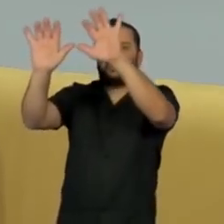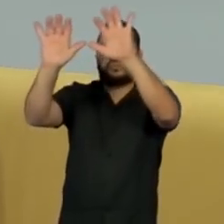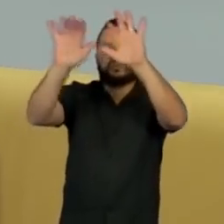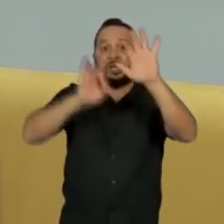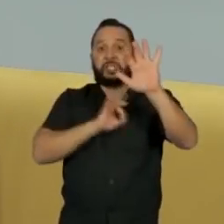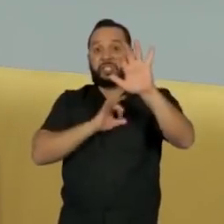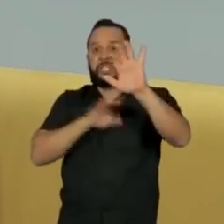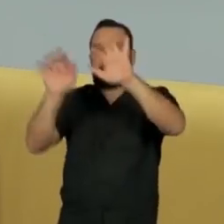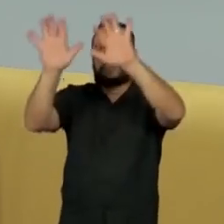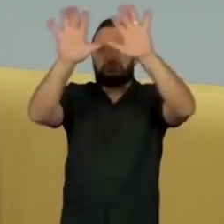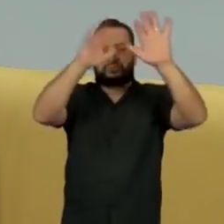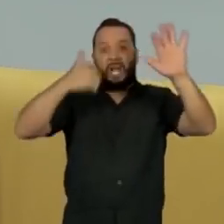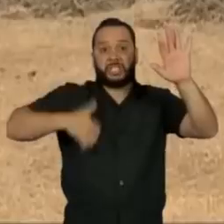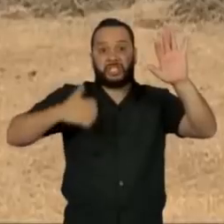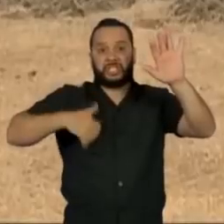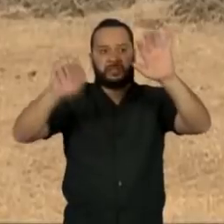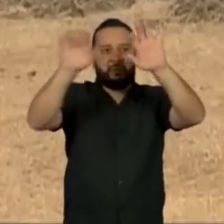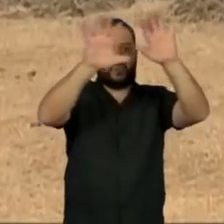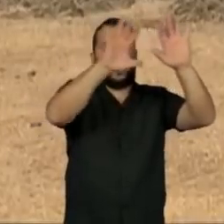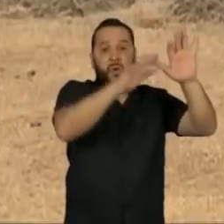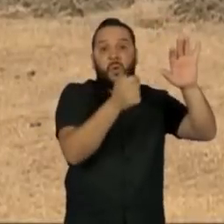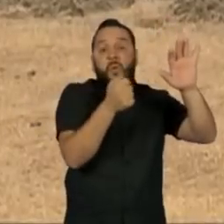e pode chegar ao Rio Grande do Sul.